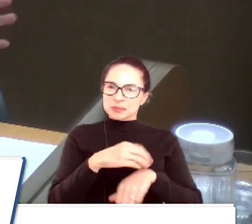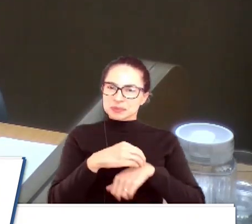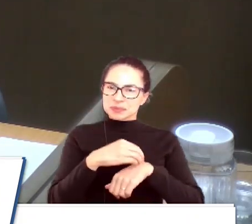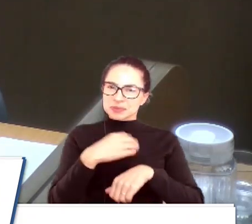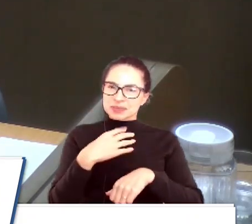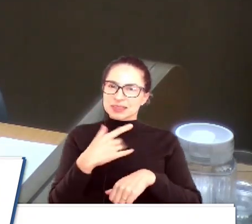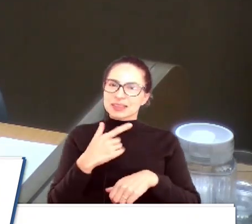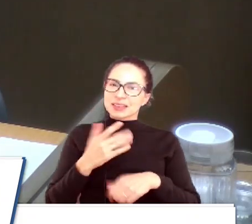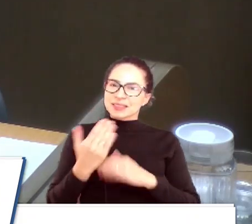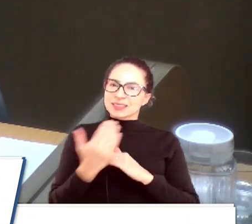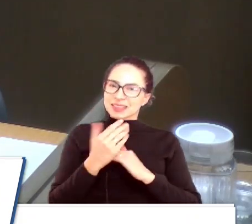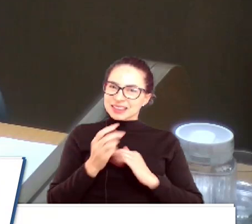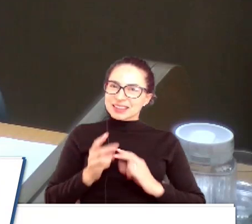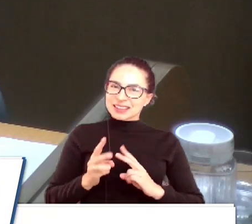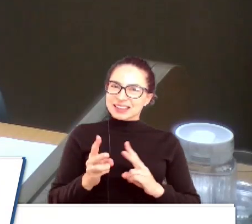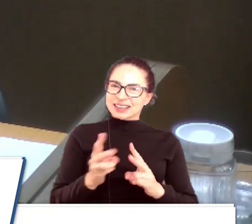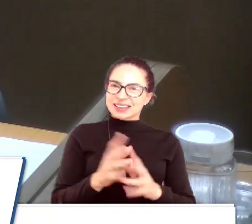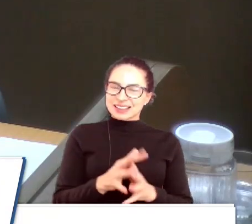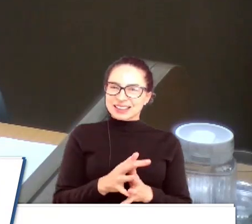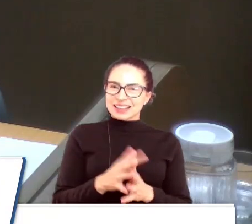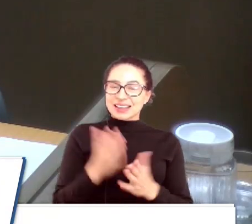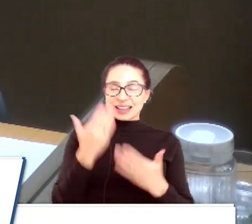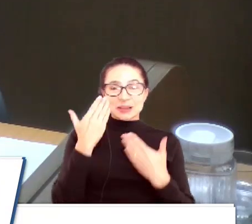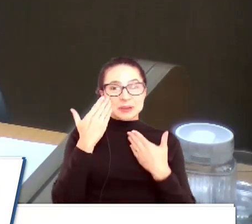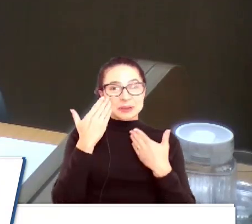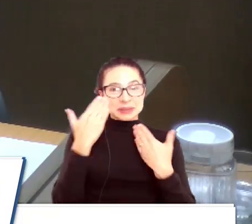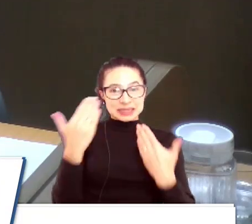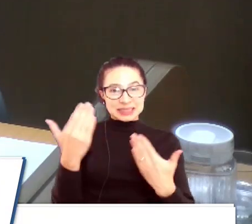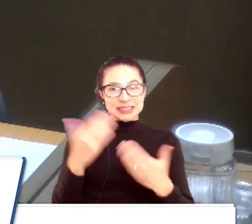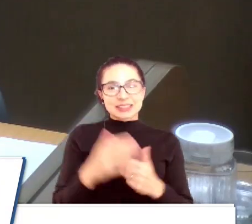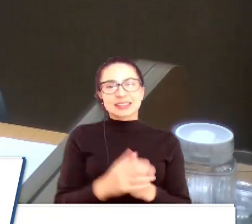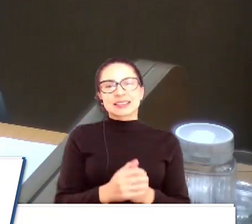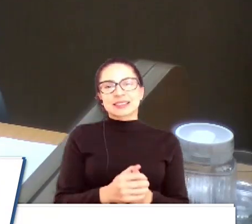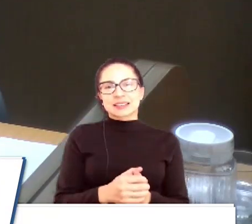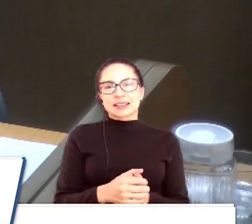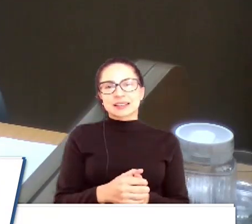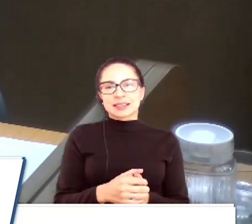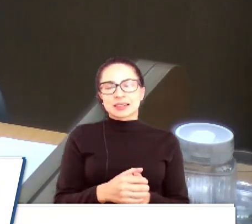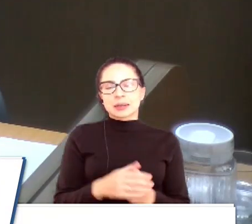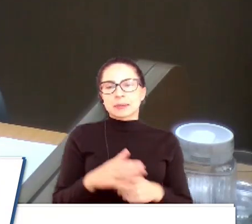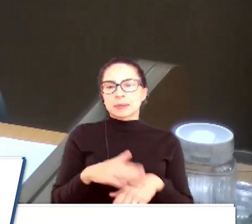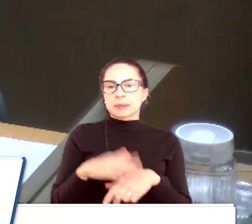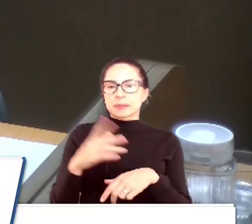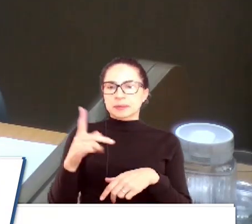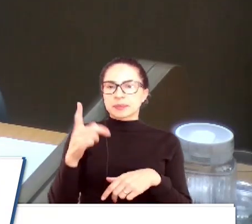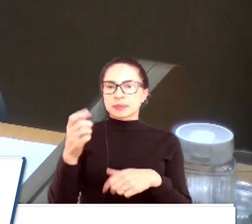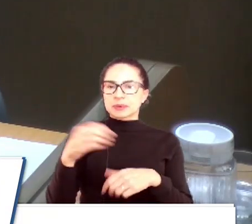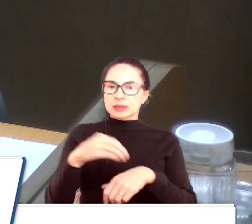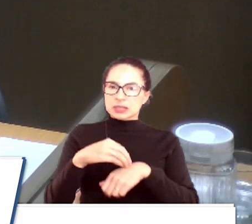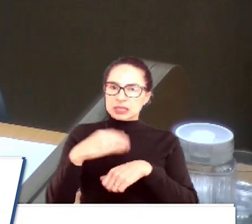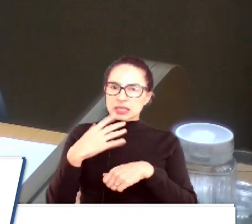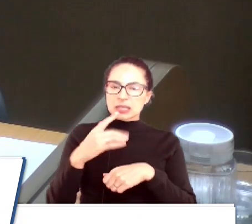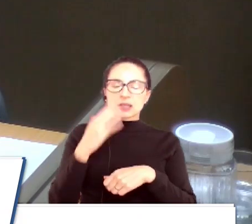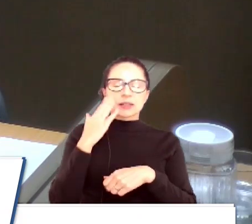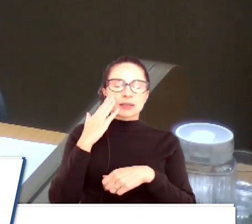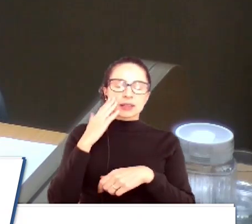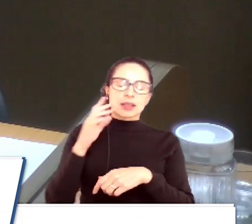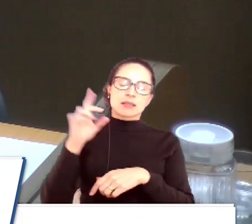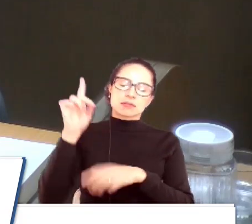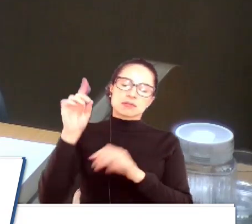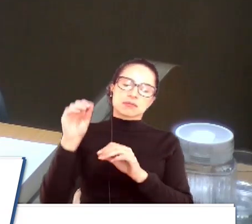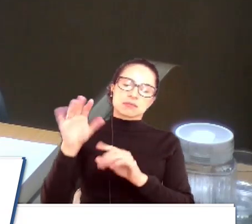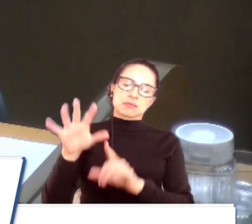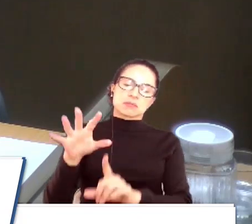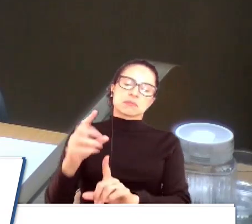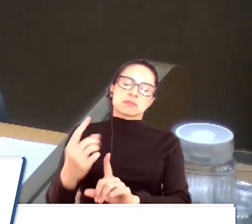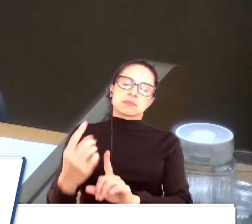seguir. Amém. Então eu quero te agradecer pelas tuas palavras. Eu sei que foi o Espírito Santo que te